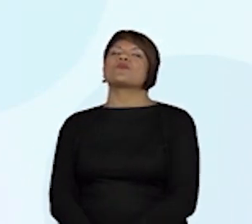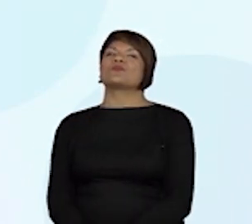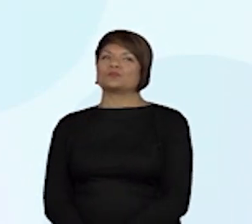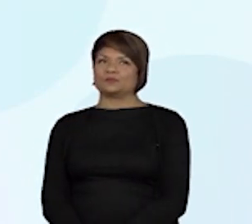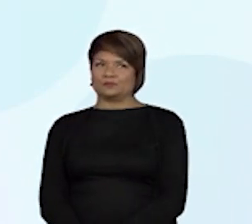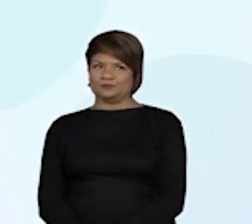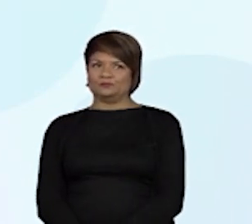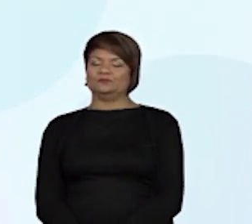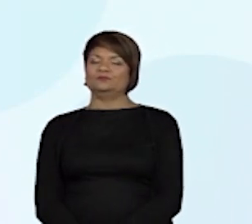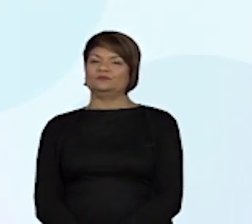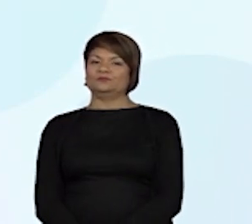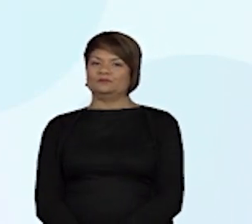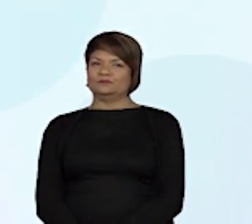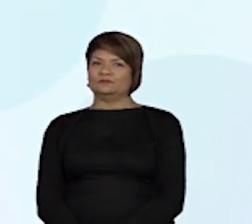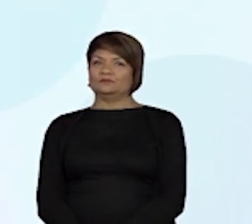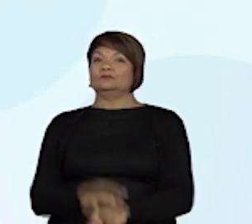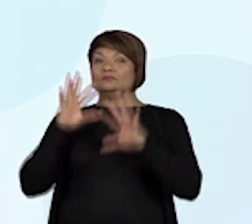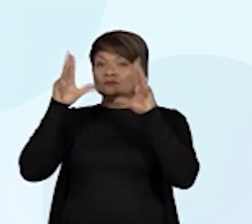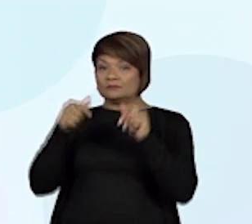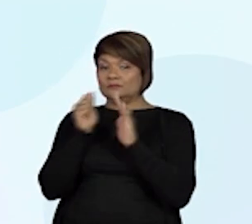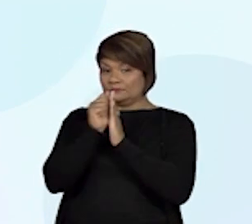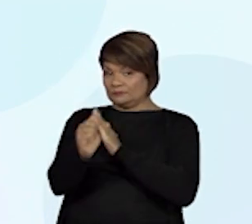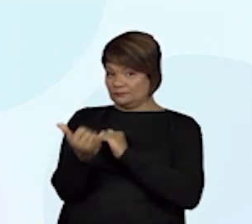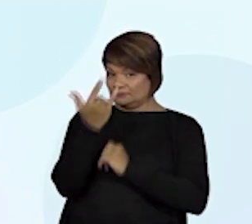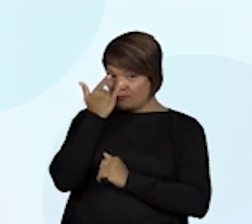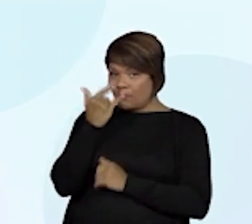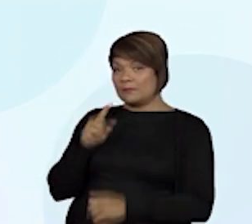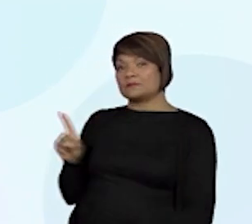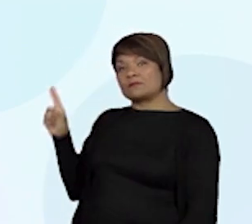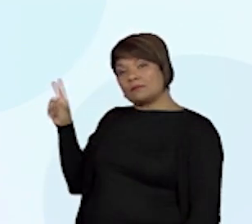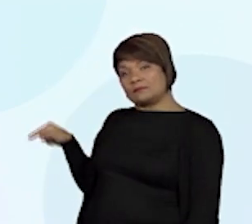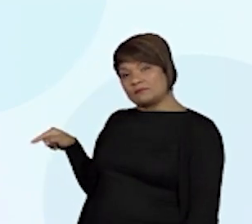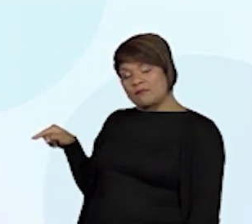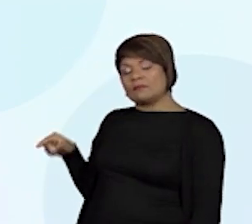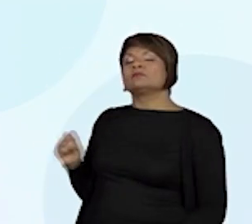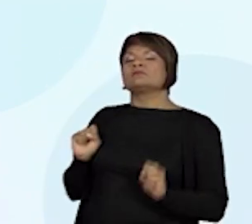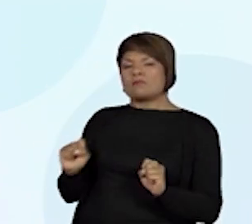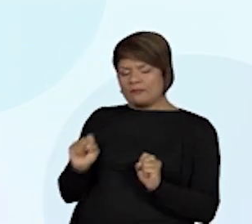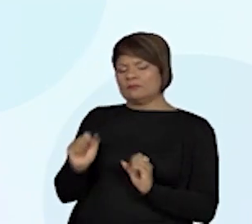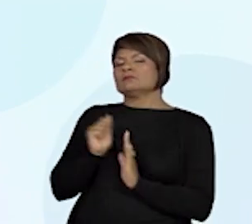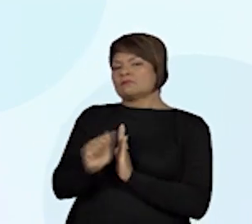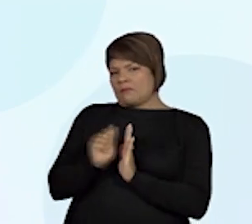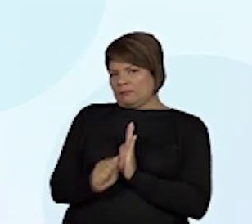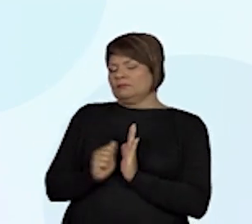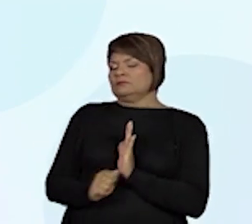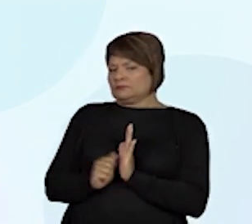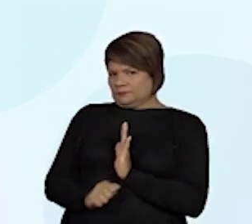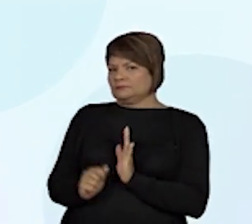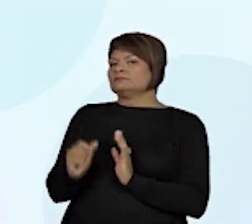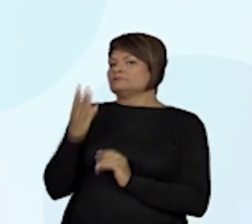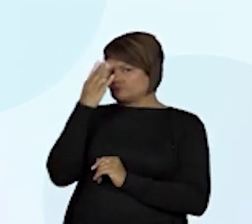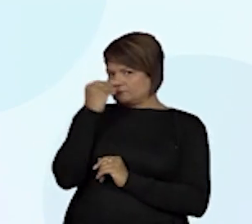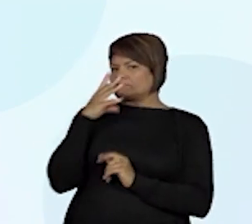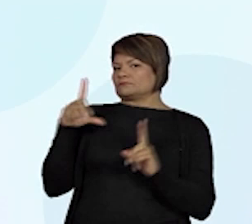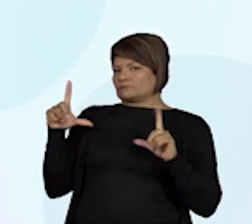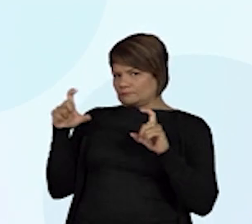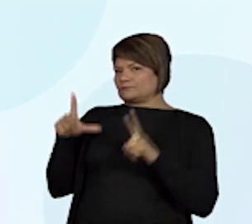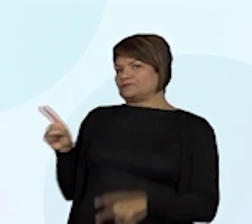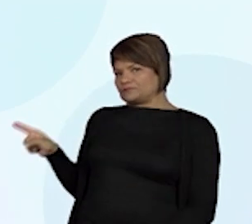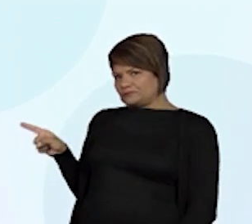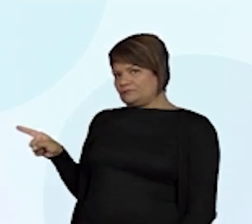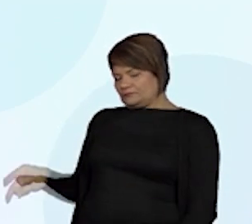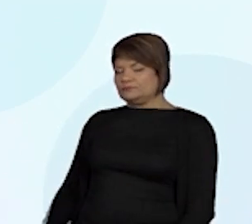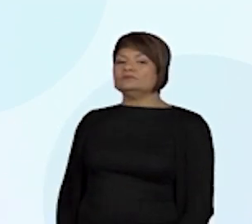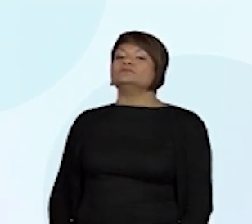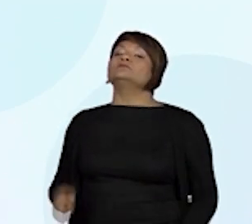mesmo. Então, vamos aí, Todas essas marcações que a professora fez, vocês podem fazer aí no texto. Tirem print aí da tela, porque